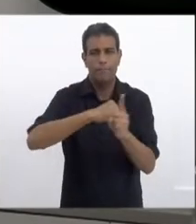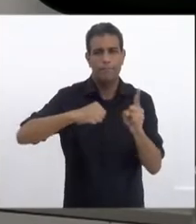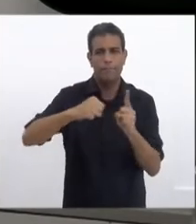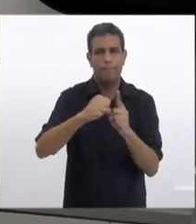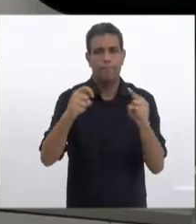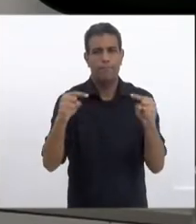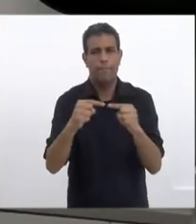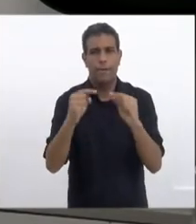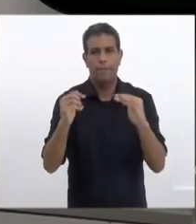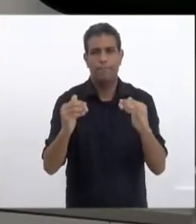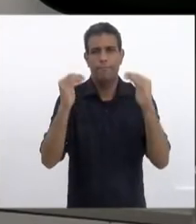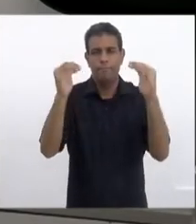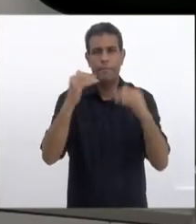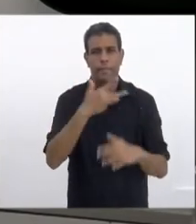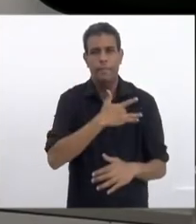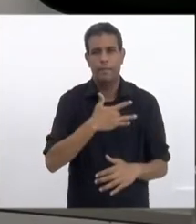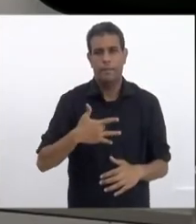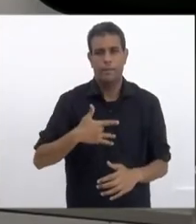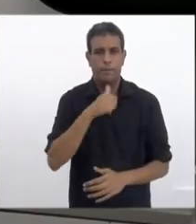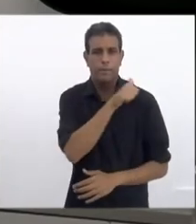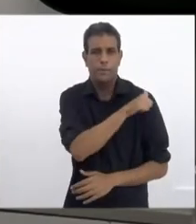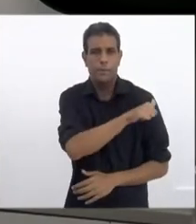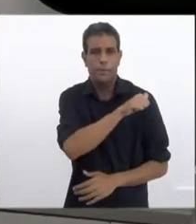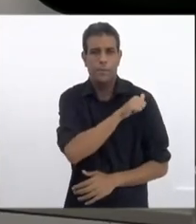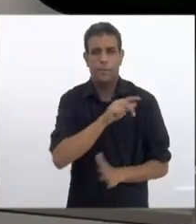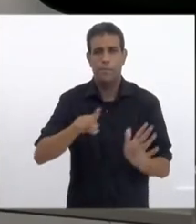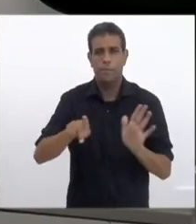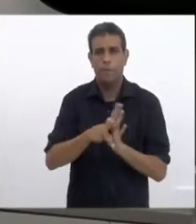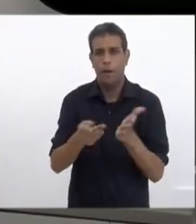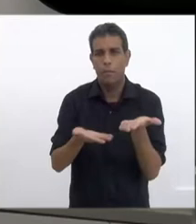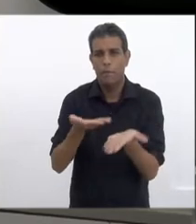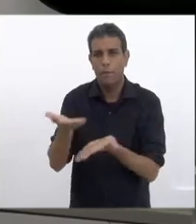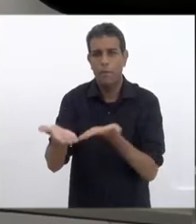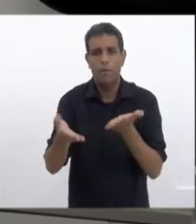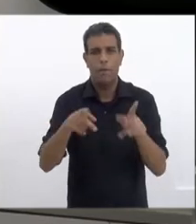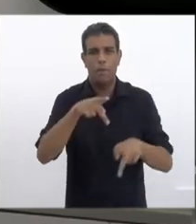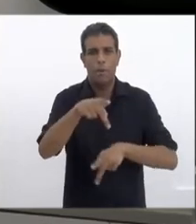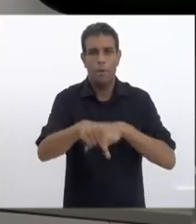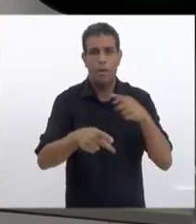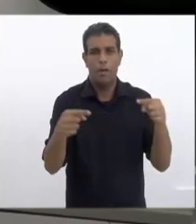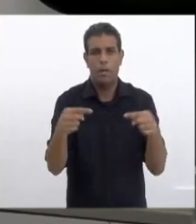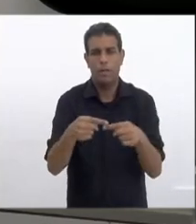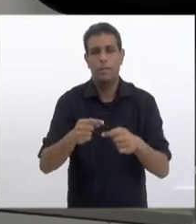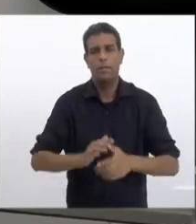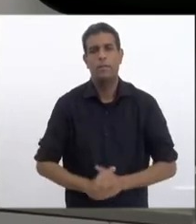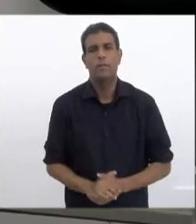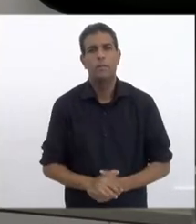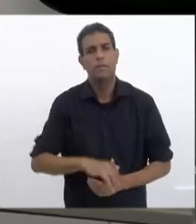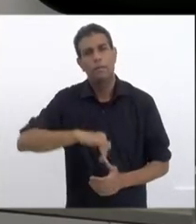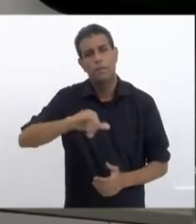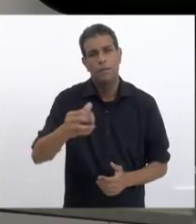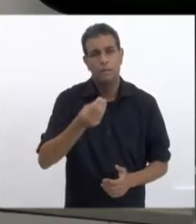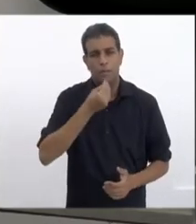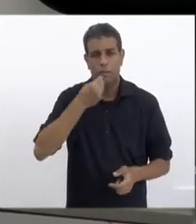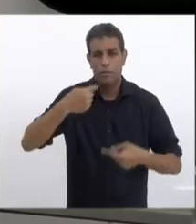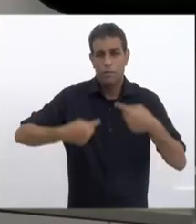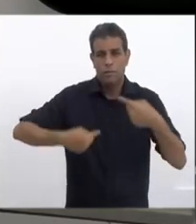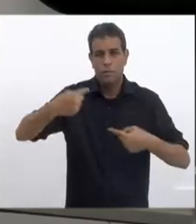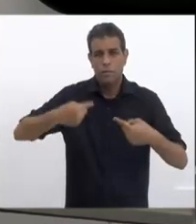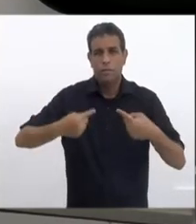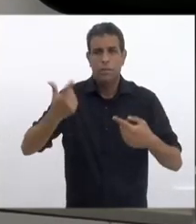à Superintendência de Atenção Psicossocial à População em Situação de Vulnerabilidade, com a Karen. A possibilidade de a gente discutir isso de novo na Alerj, o